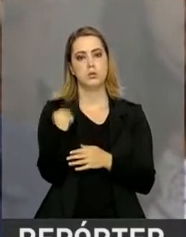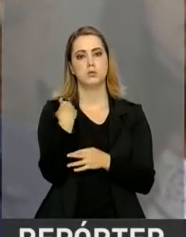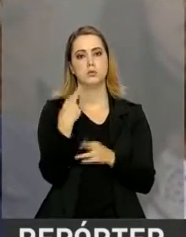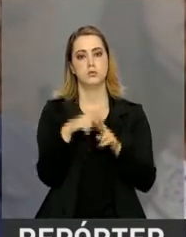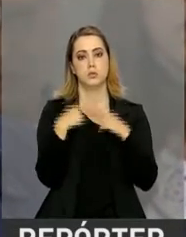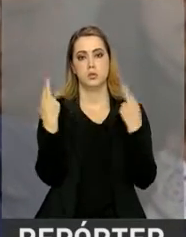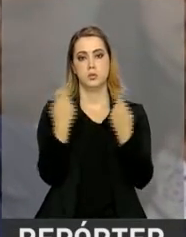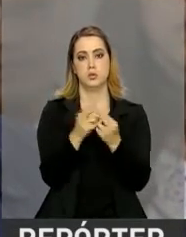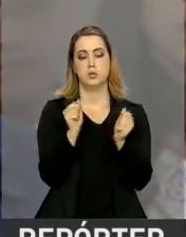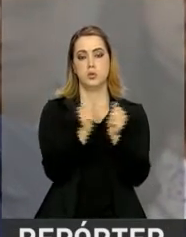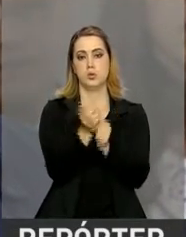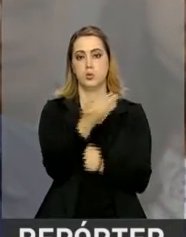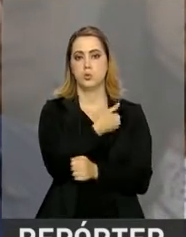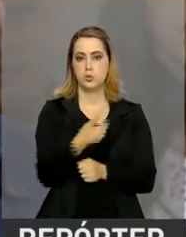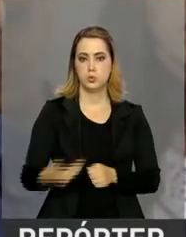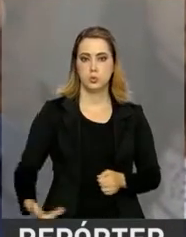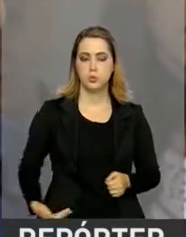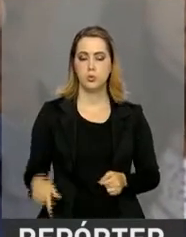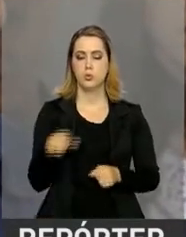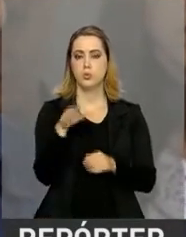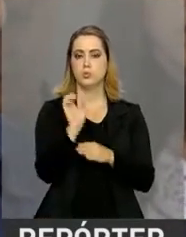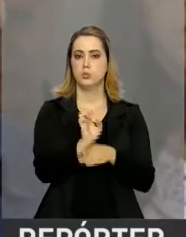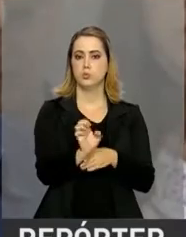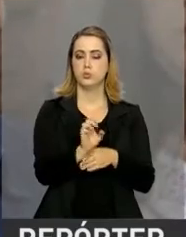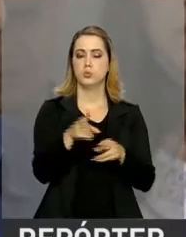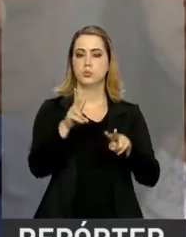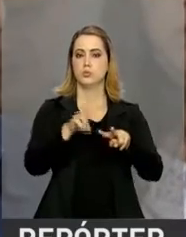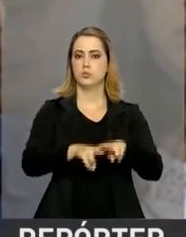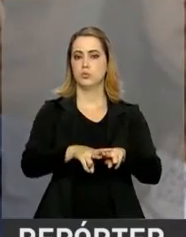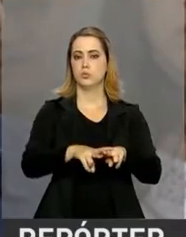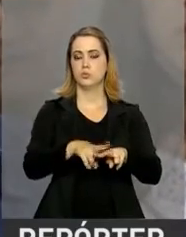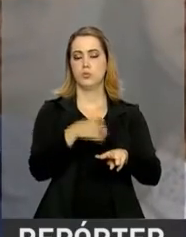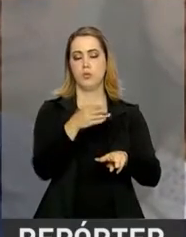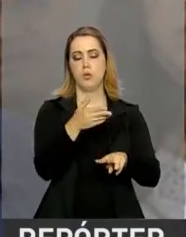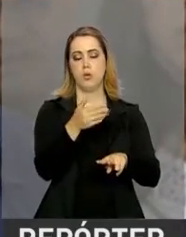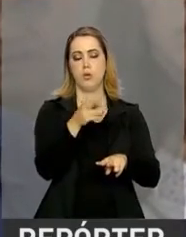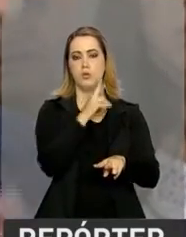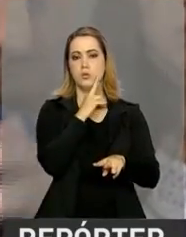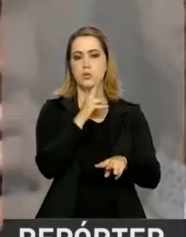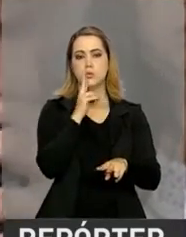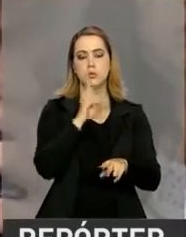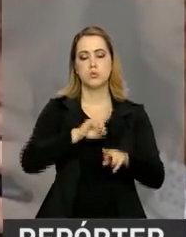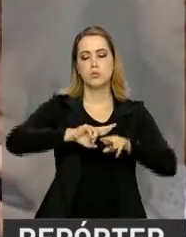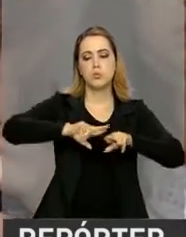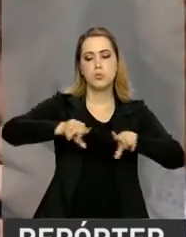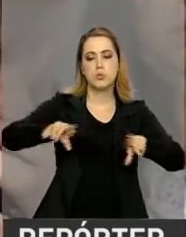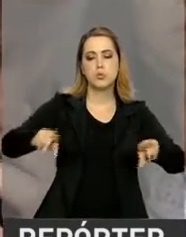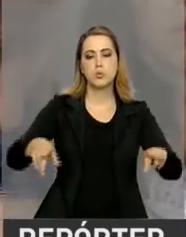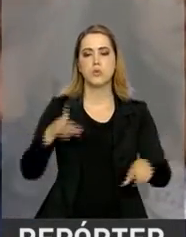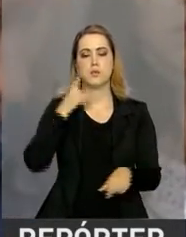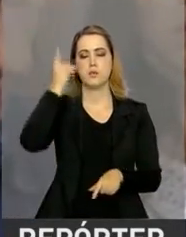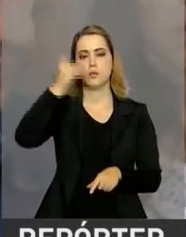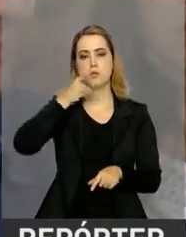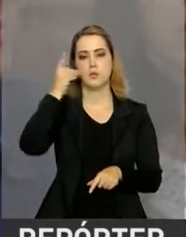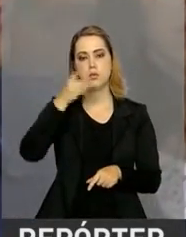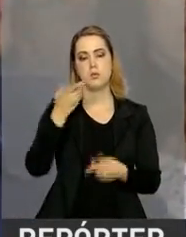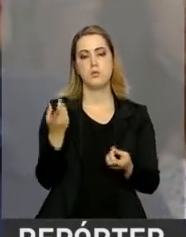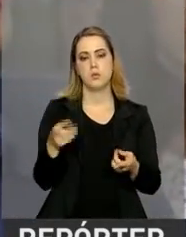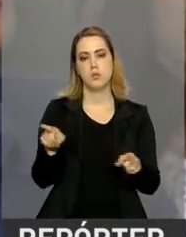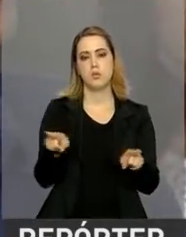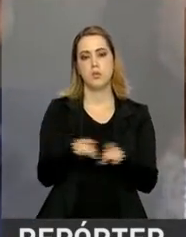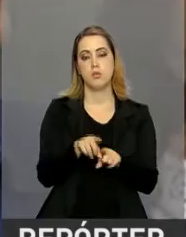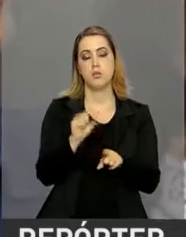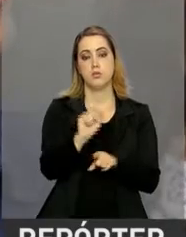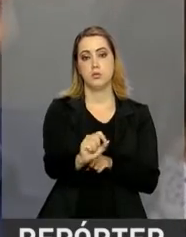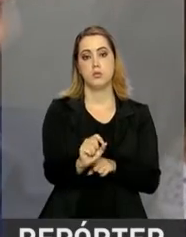com o secretário de Assuntos Penitenciários de Roraima, com alguns deputados também federais da região,